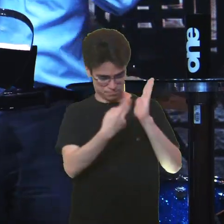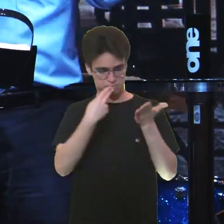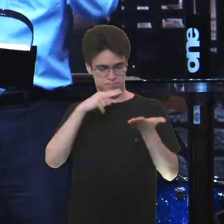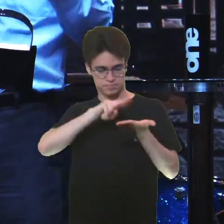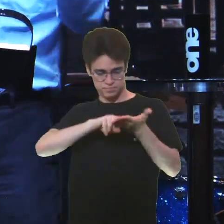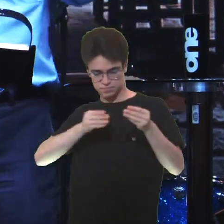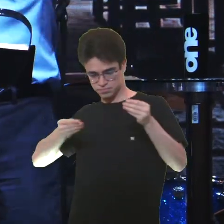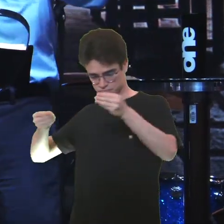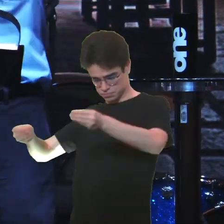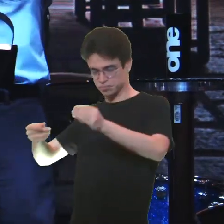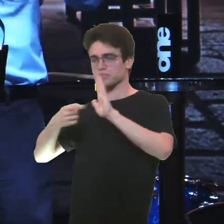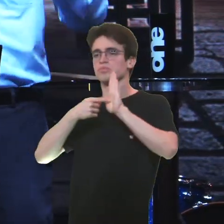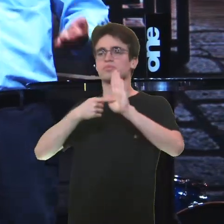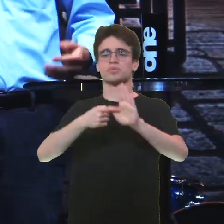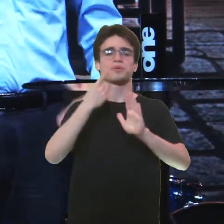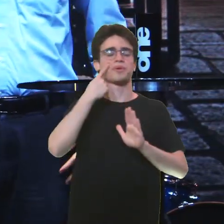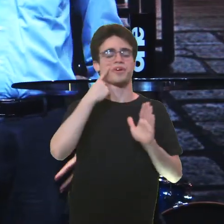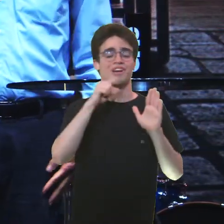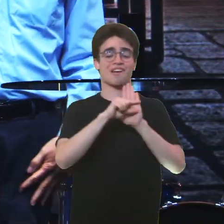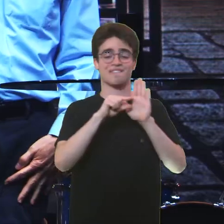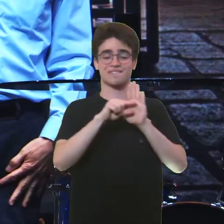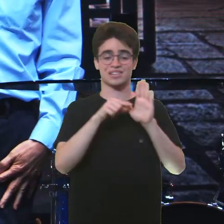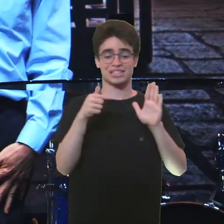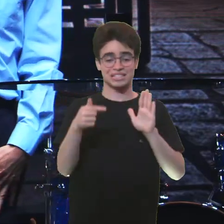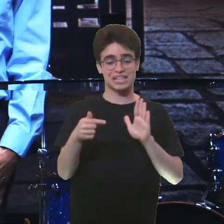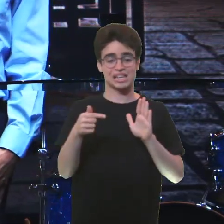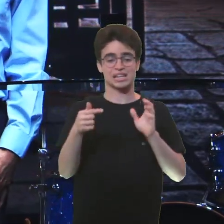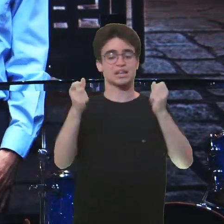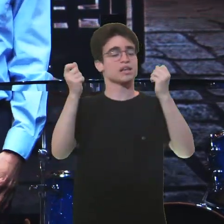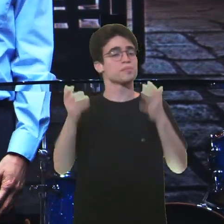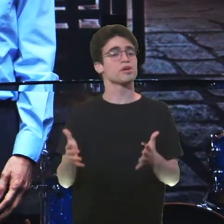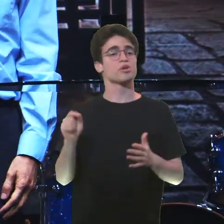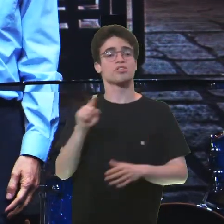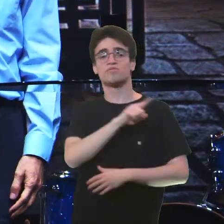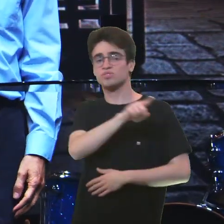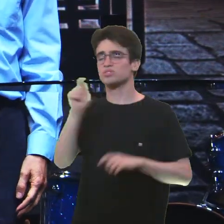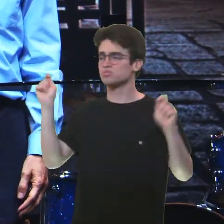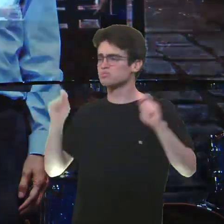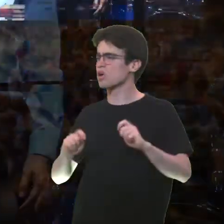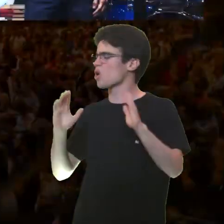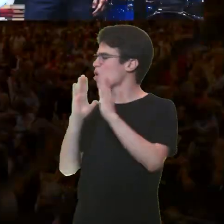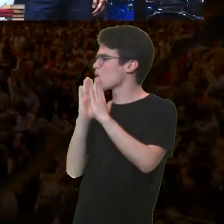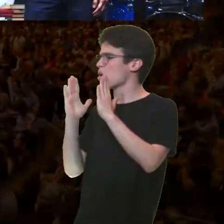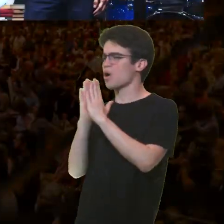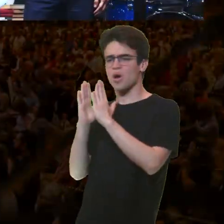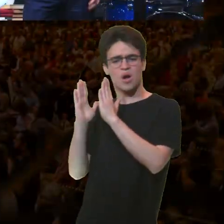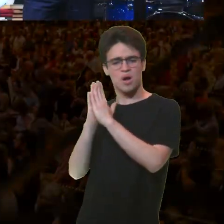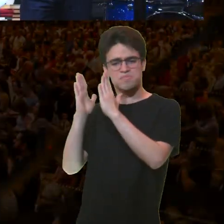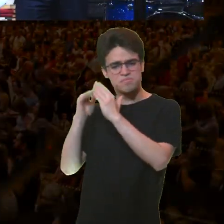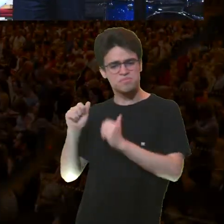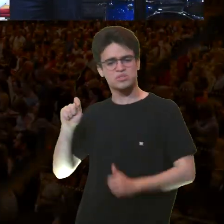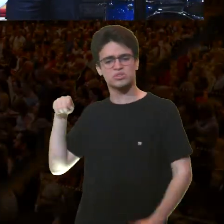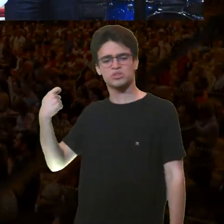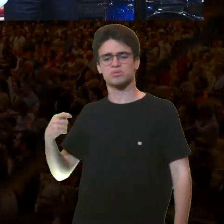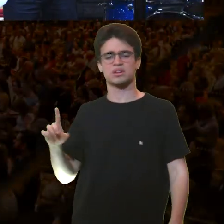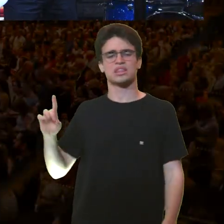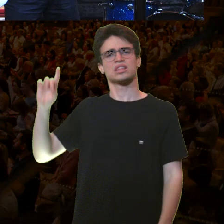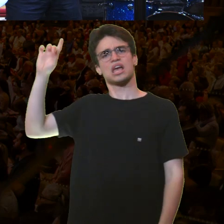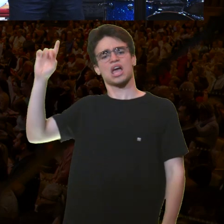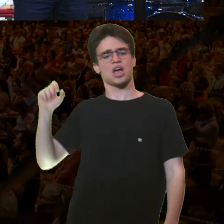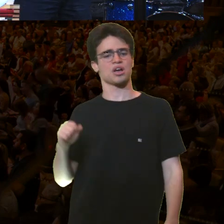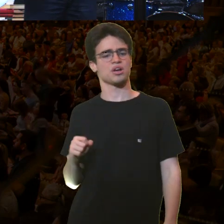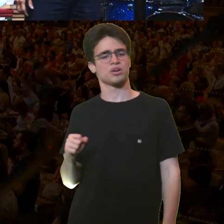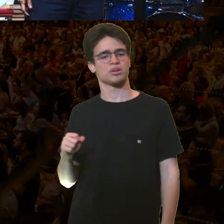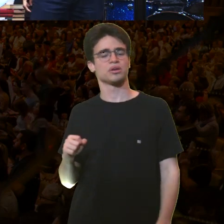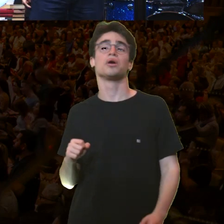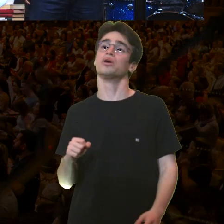7, No versículo rogad 7. por ella al Señor. e orai, rogai por ela ao Senhor. Debemos orar por nuestras